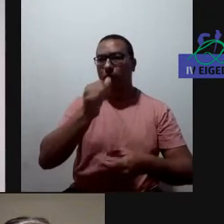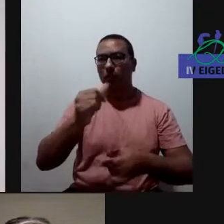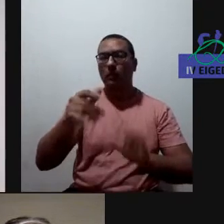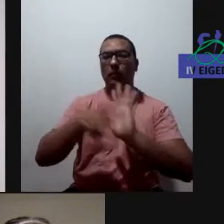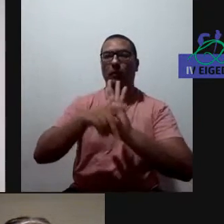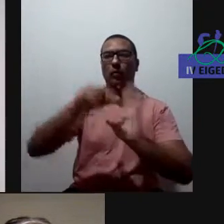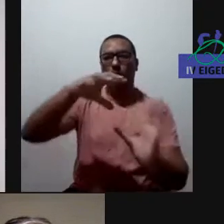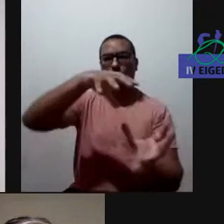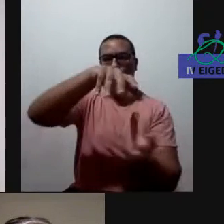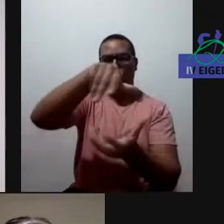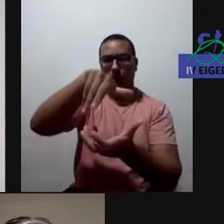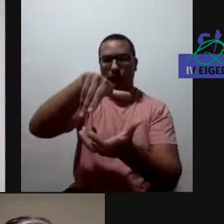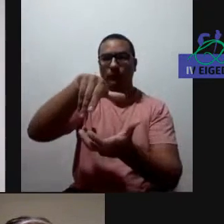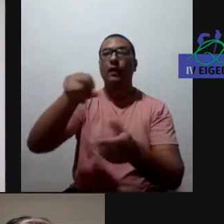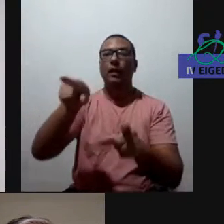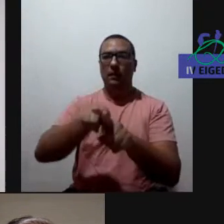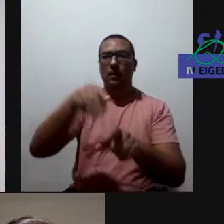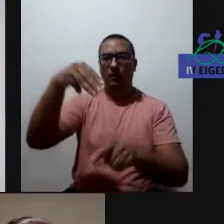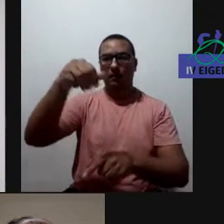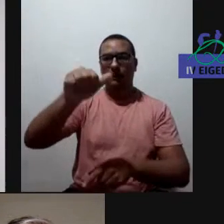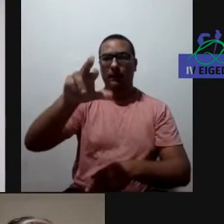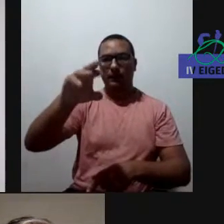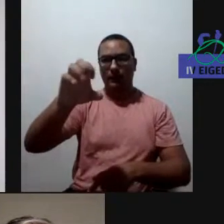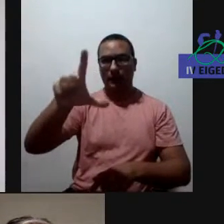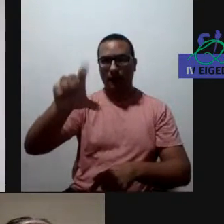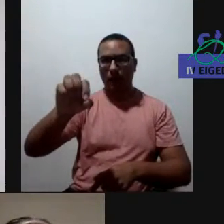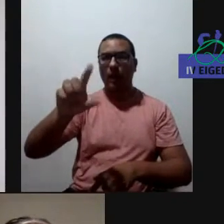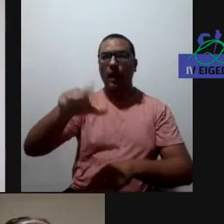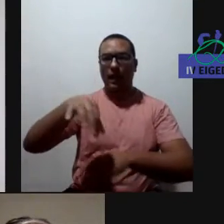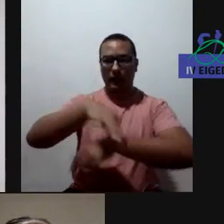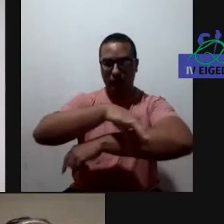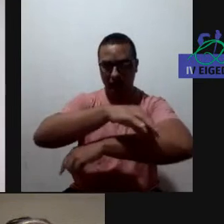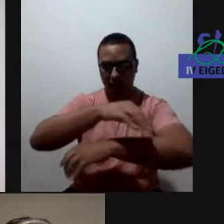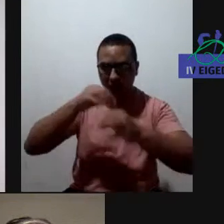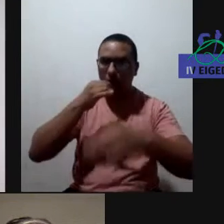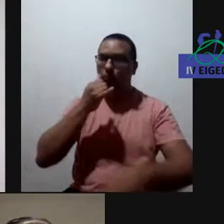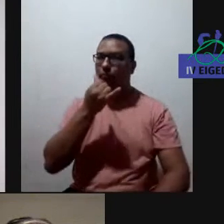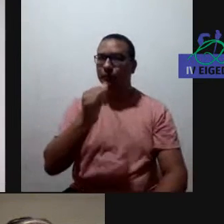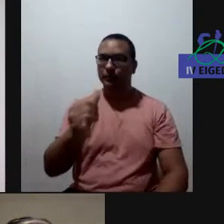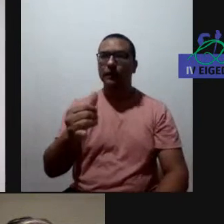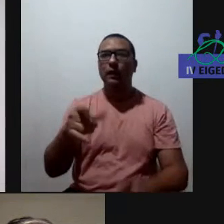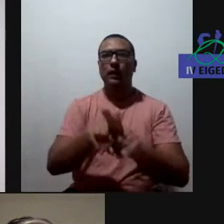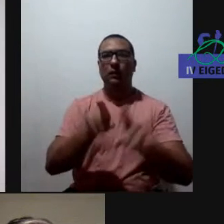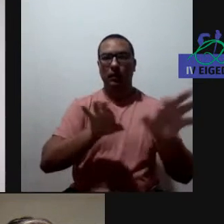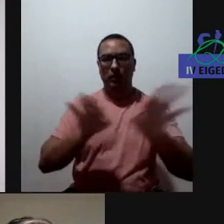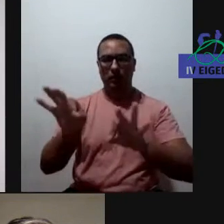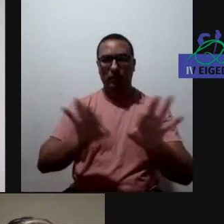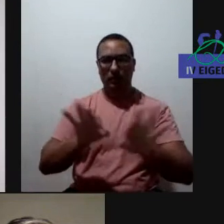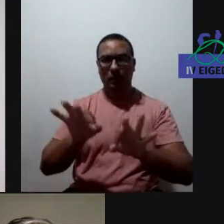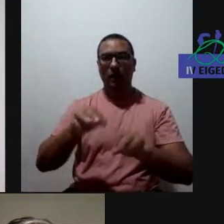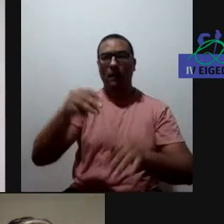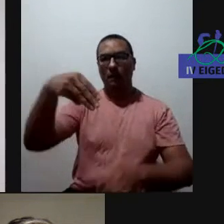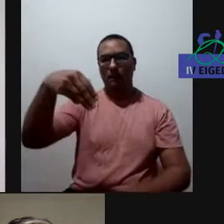O senhor Marcelo é engenheiro eletricista e especialista em gestão de negócios e marketing. Tem atuado há mais de